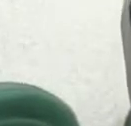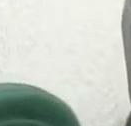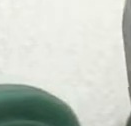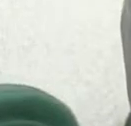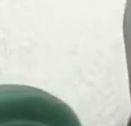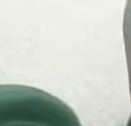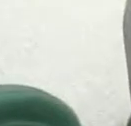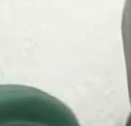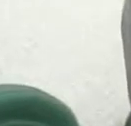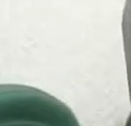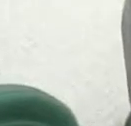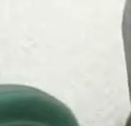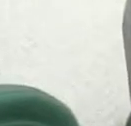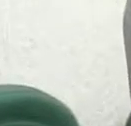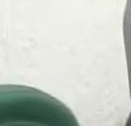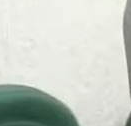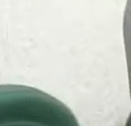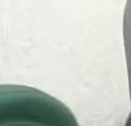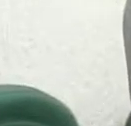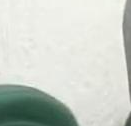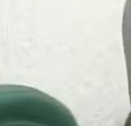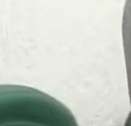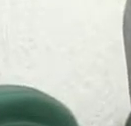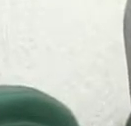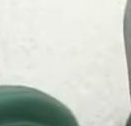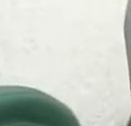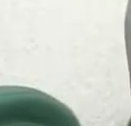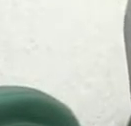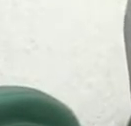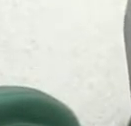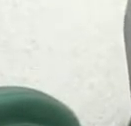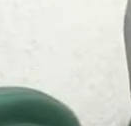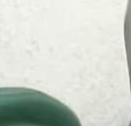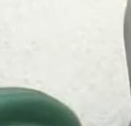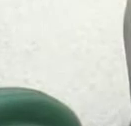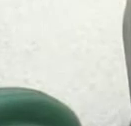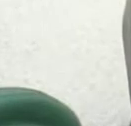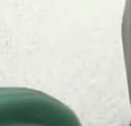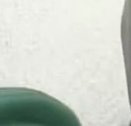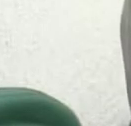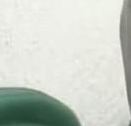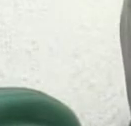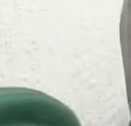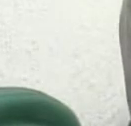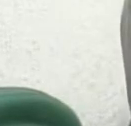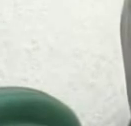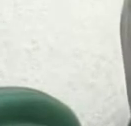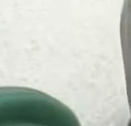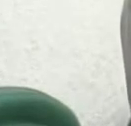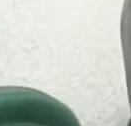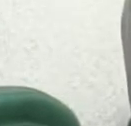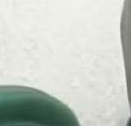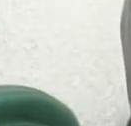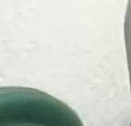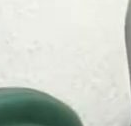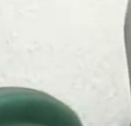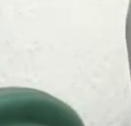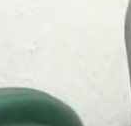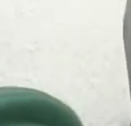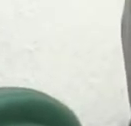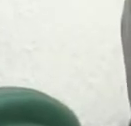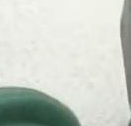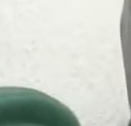jogos Infernais que induzem os jovens para o mal mas nós iremos orar por essas famílias aqui nessa noite